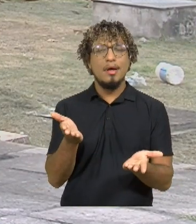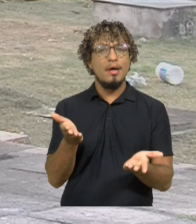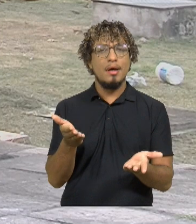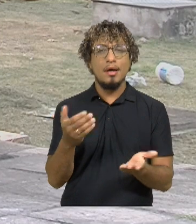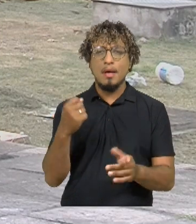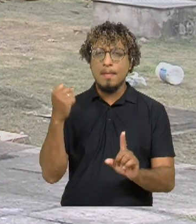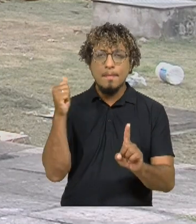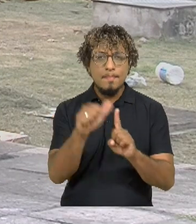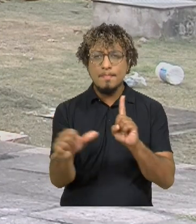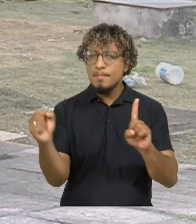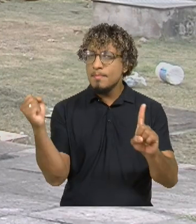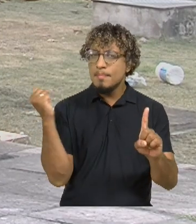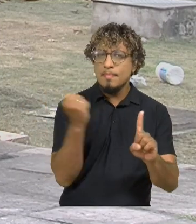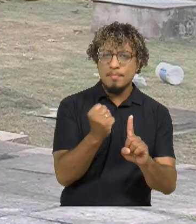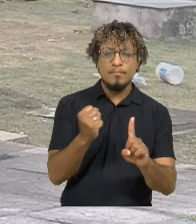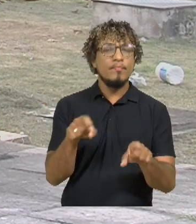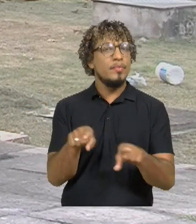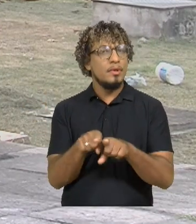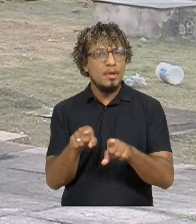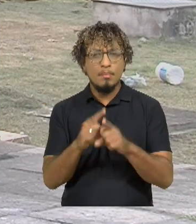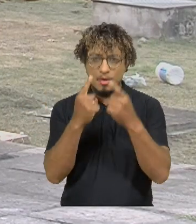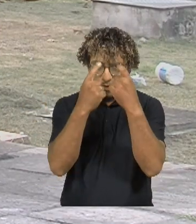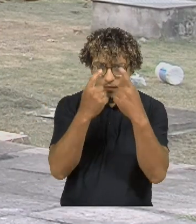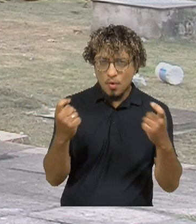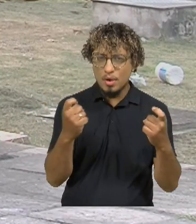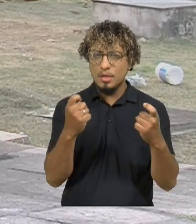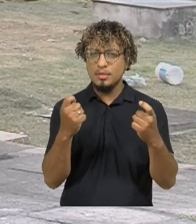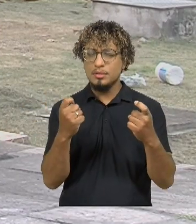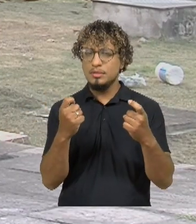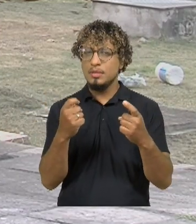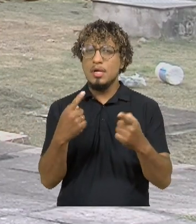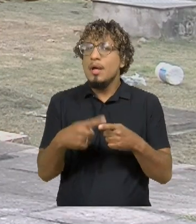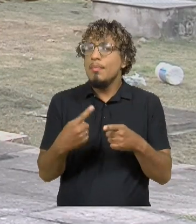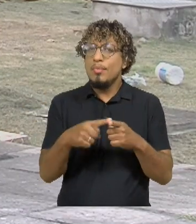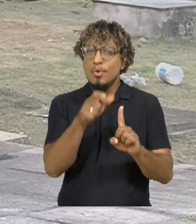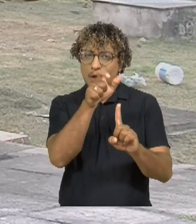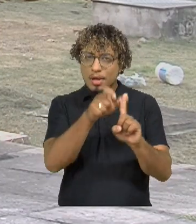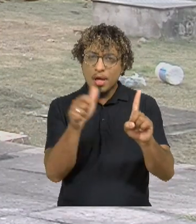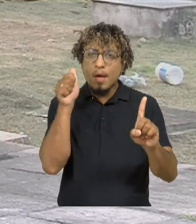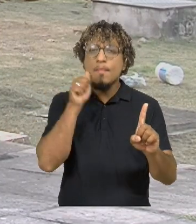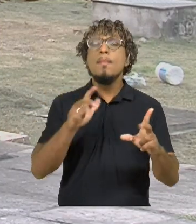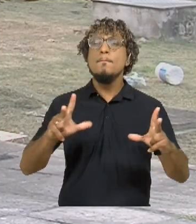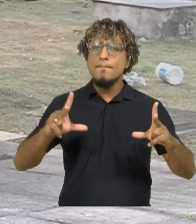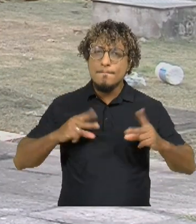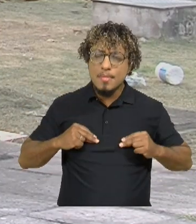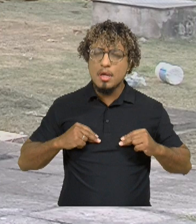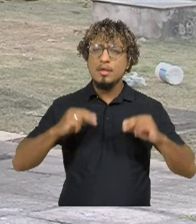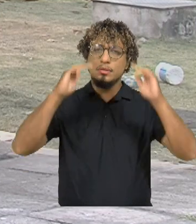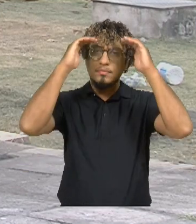de feminicídios e nem de violência contra a mulher, porque as mulheres, na verdade, merecem e devem ser